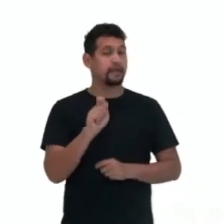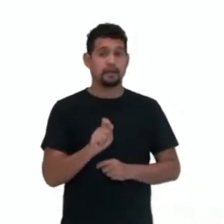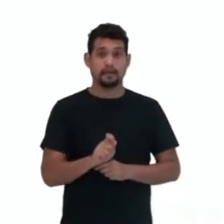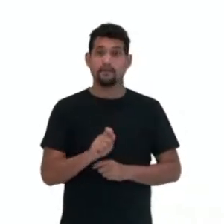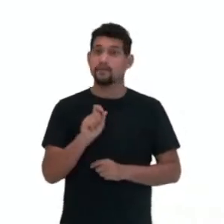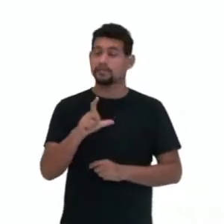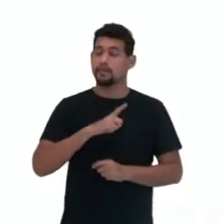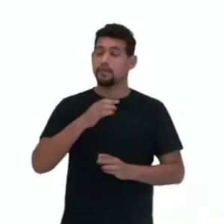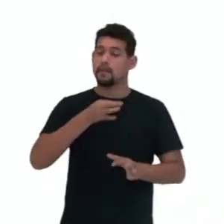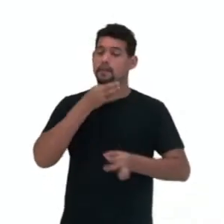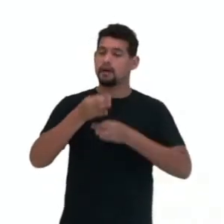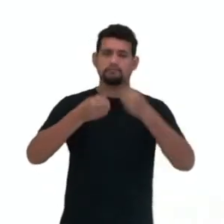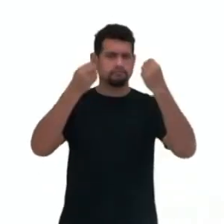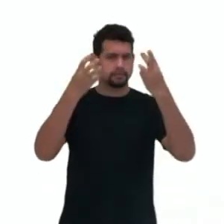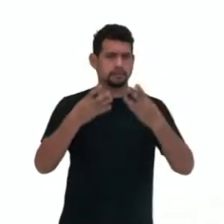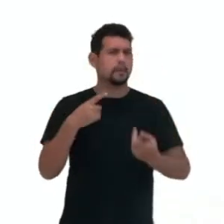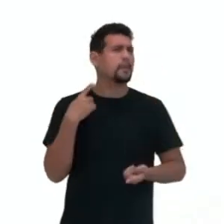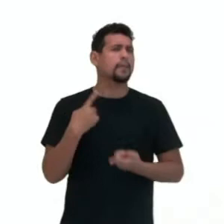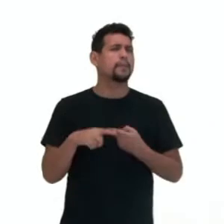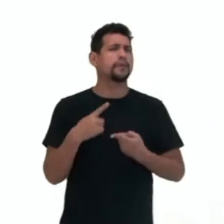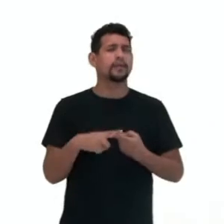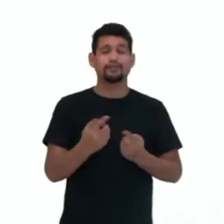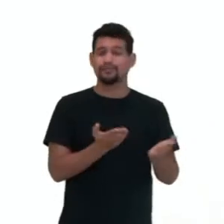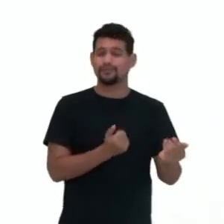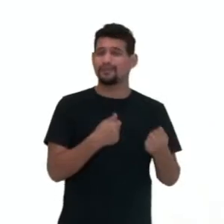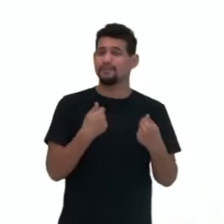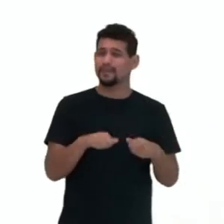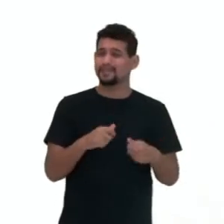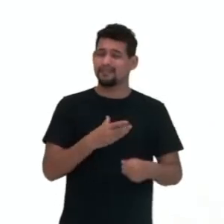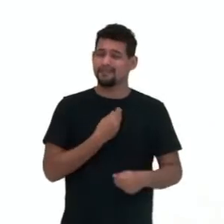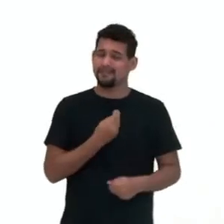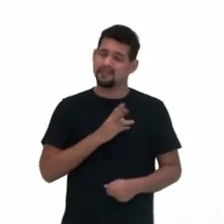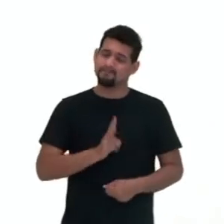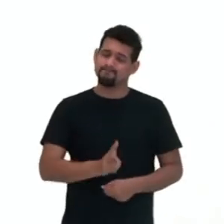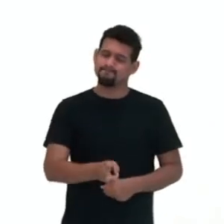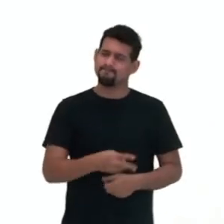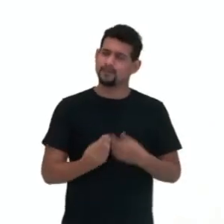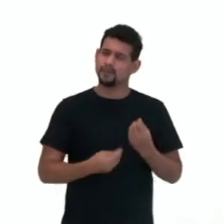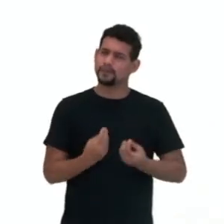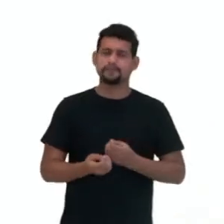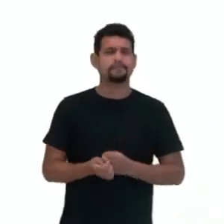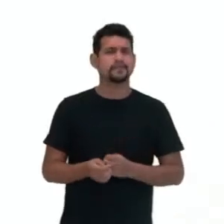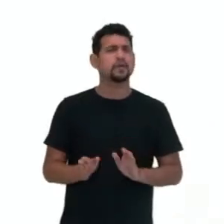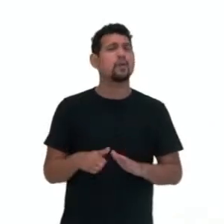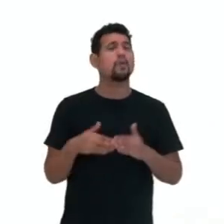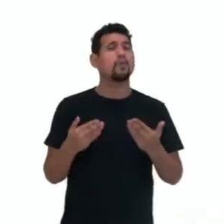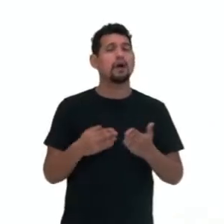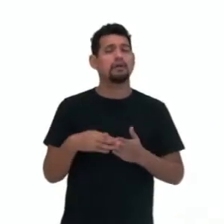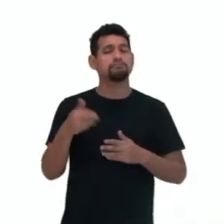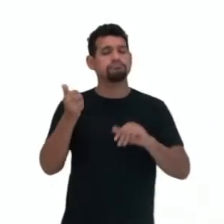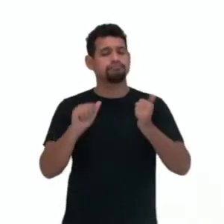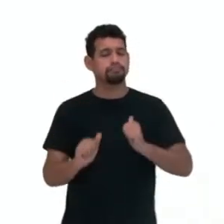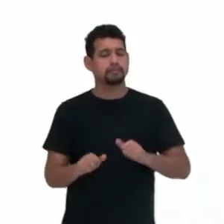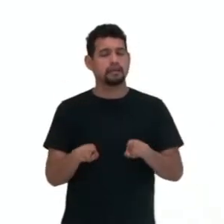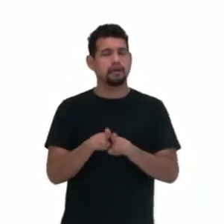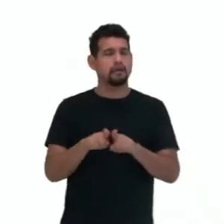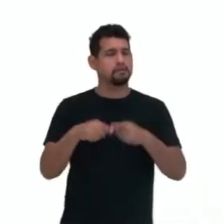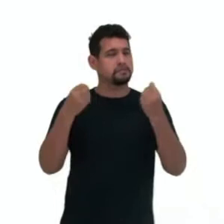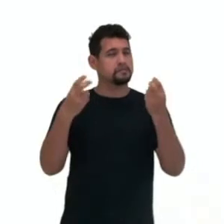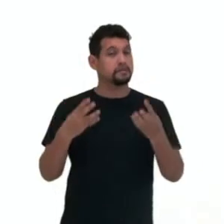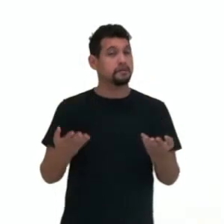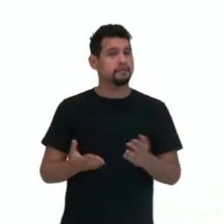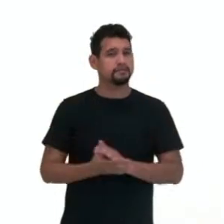levante hipóteses. Por que os jovens terão que lidar com isso pelo resto de nossas vidas? Quais são as hipóteses que você levantaria